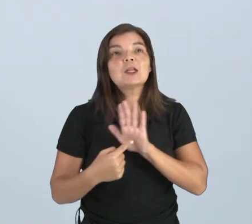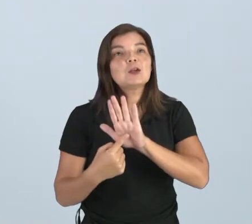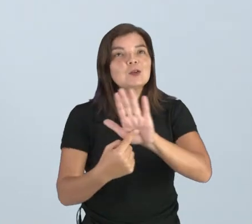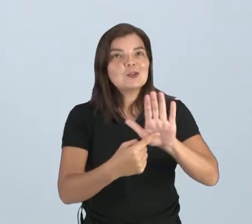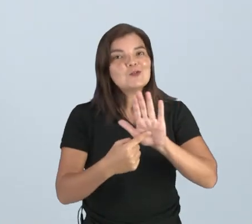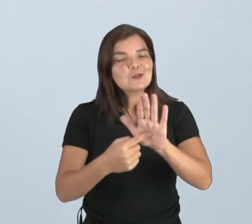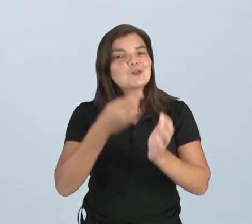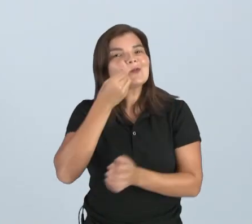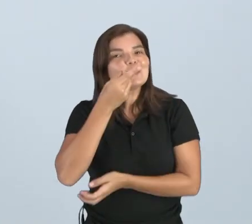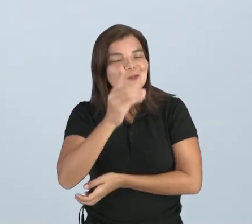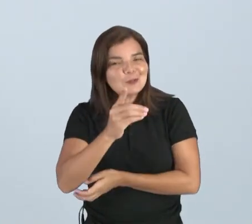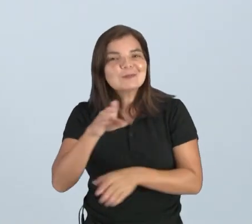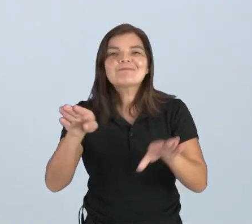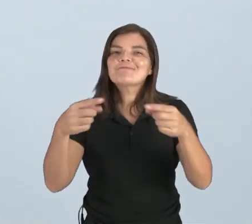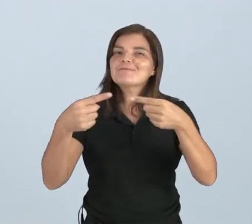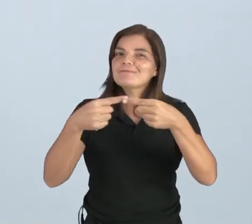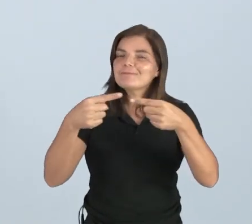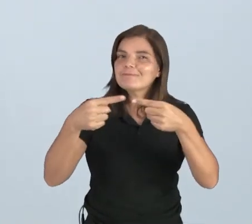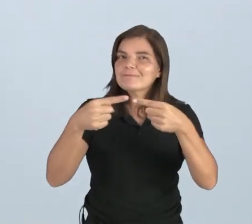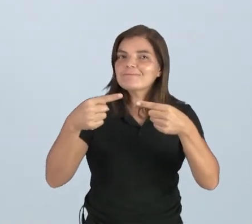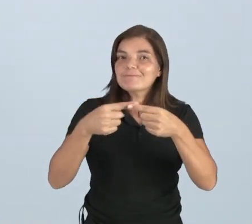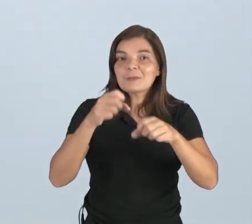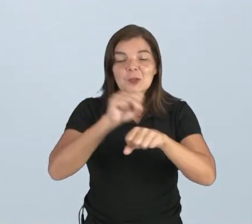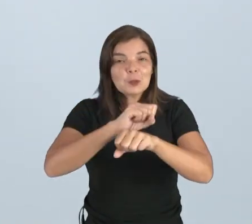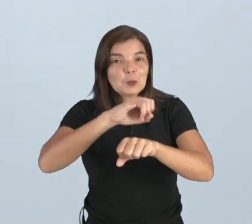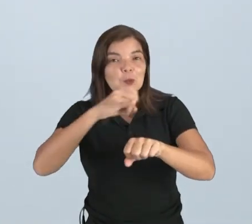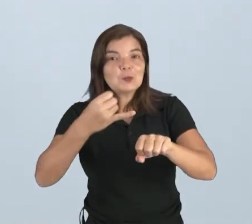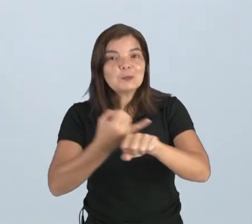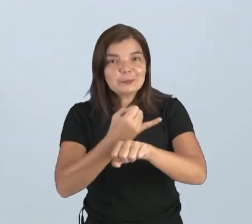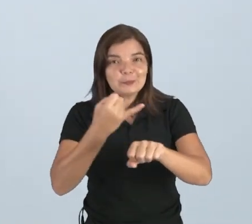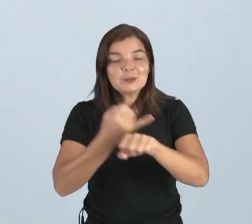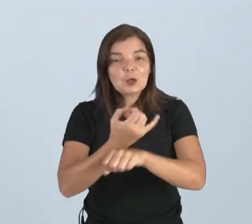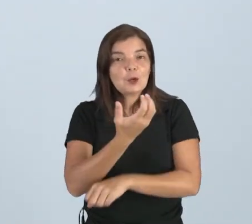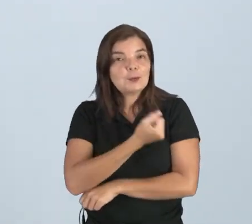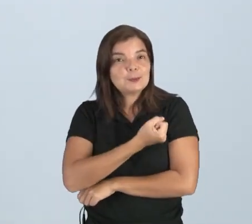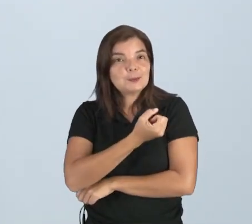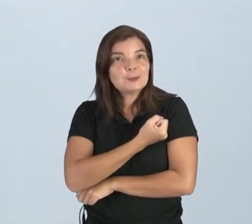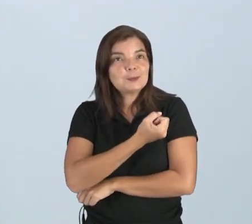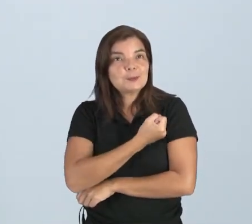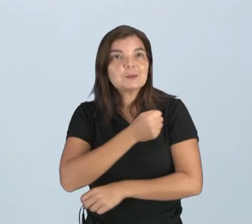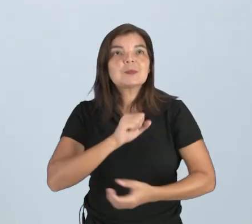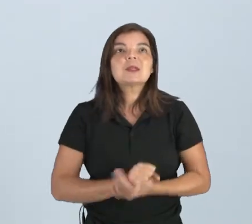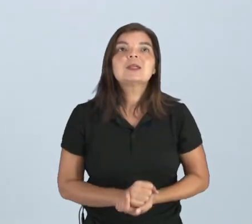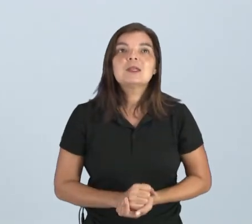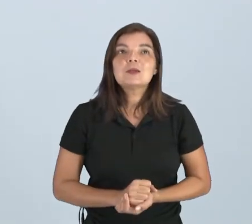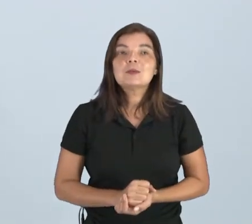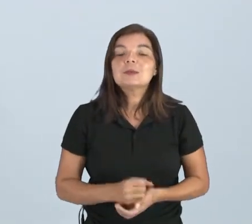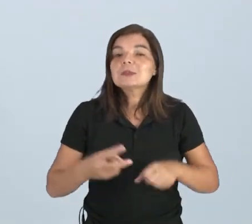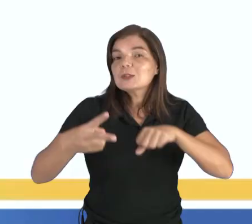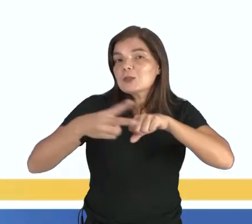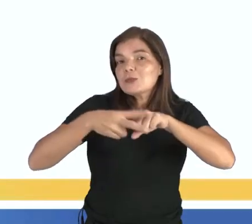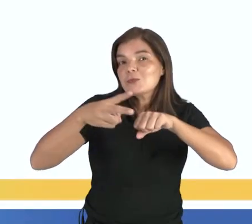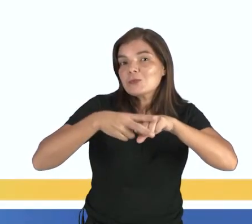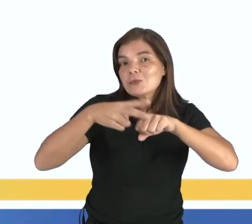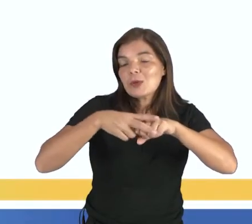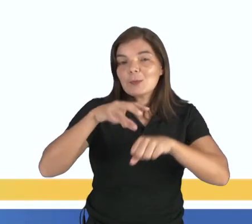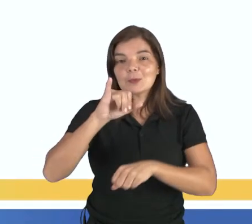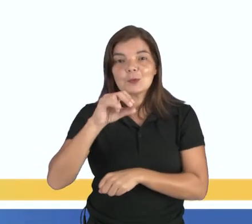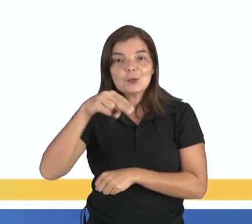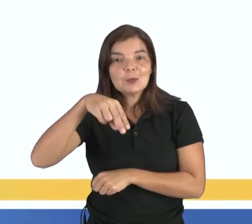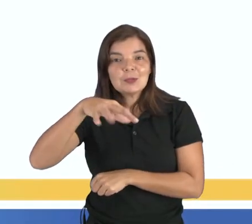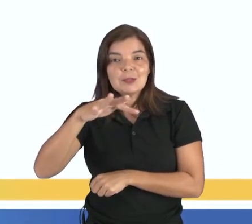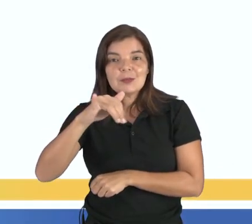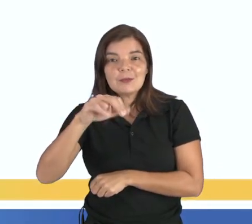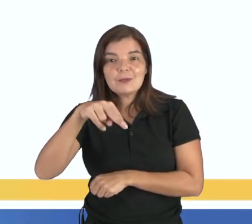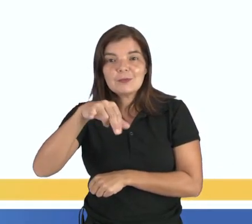data também concordam com o sujeito, com a indicação numérica. E os verbos no infinitivo. Tem